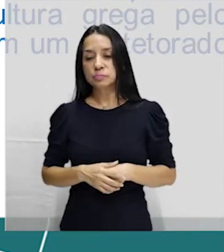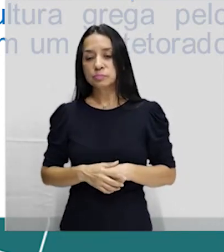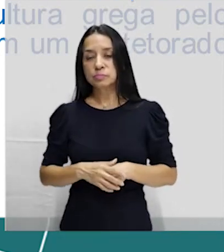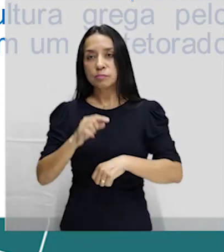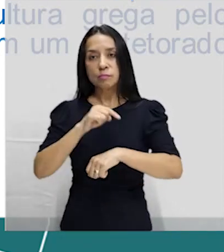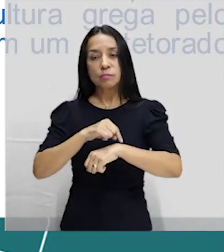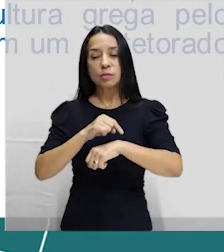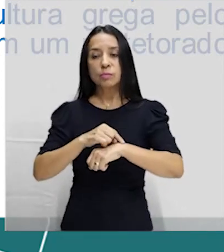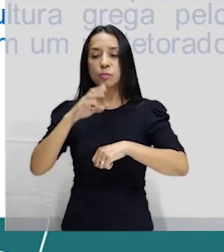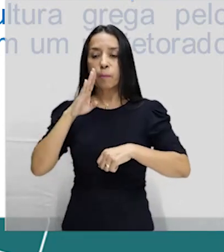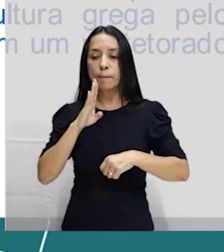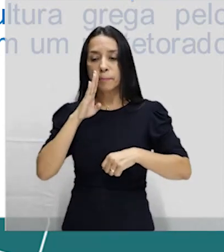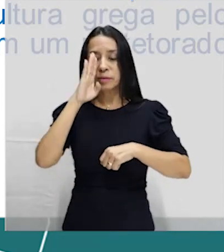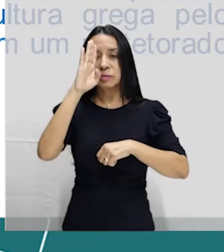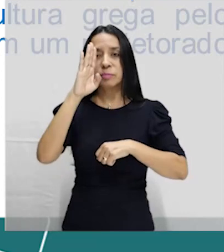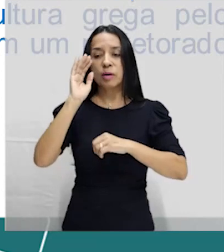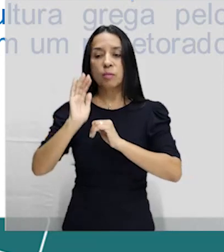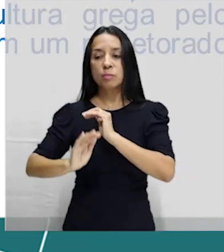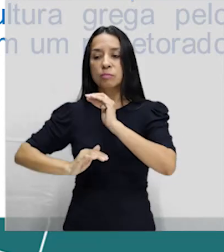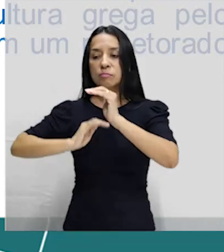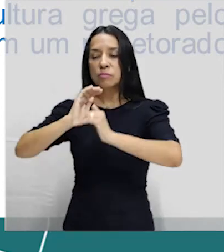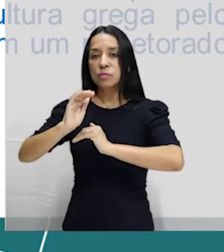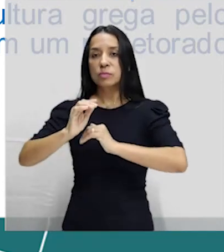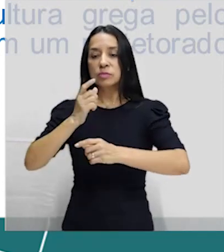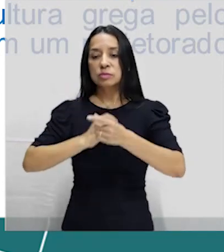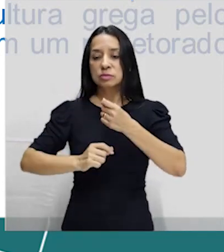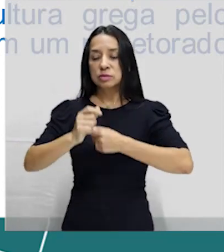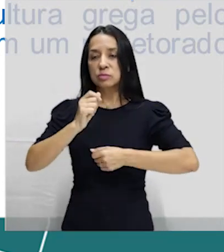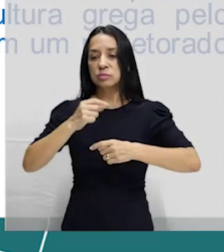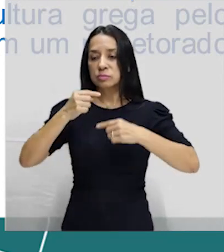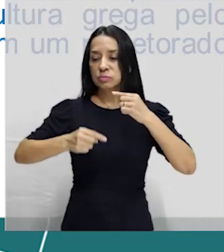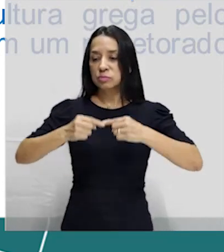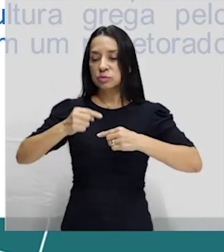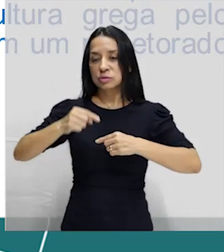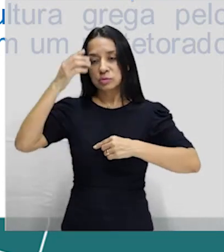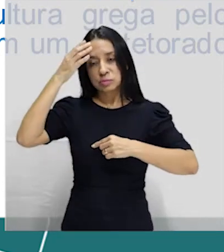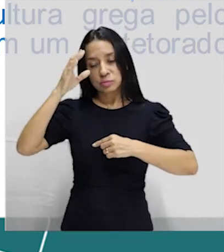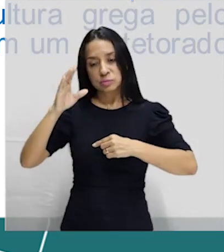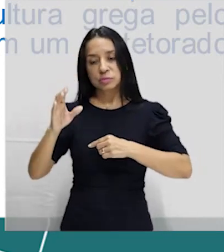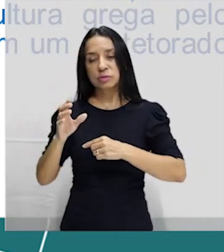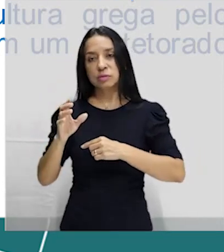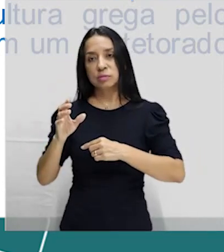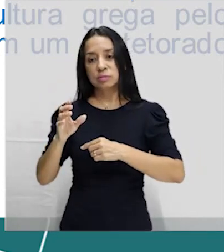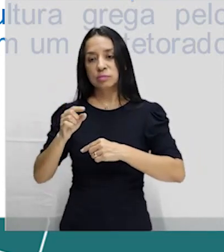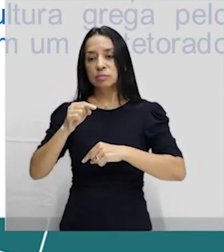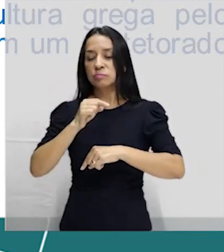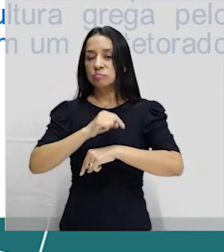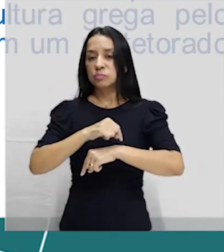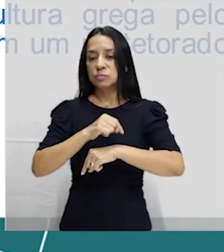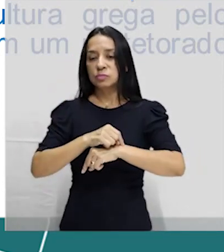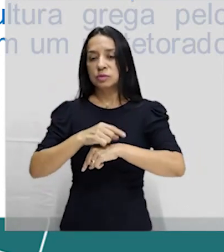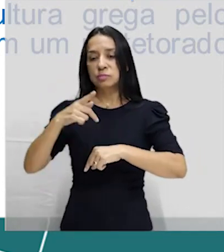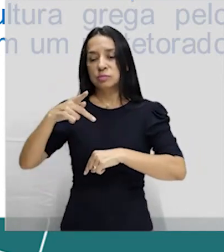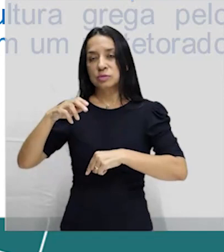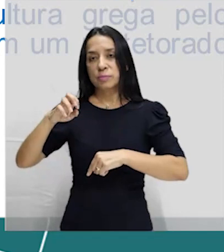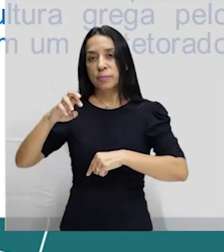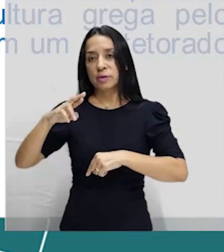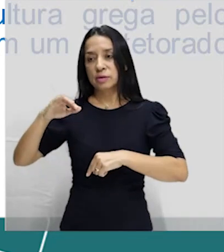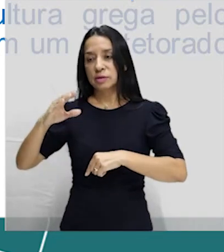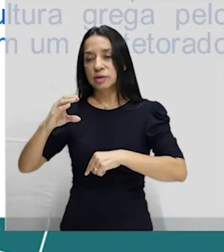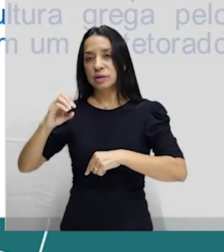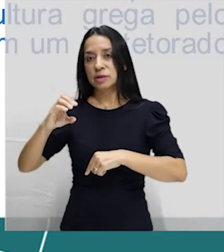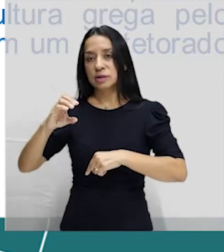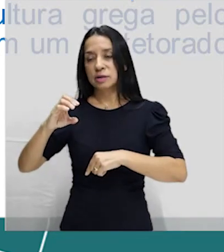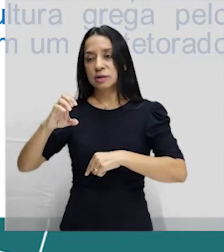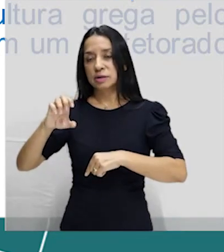seu momento de prosperidade econômica, política e cultural, na época de, basicamente, Péricles, Atenas do